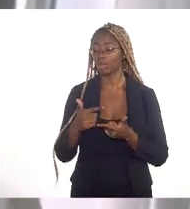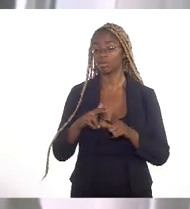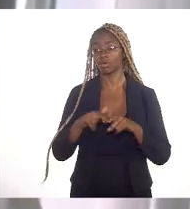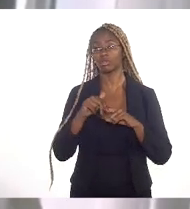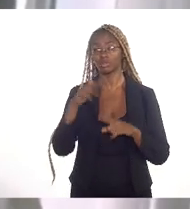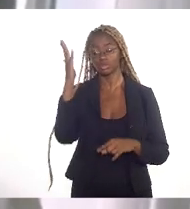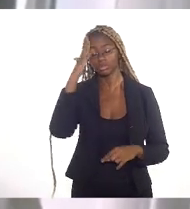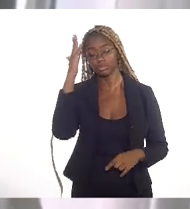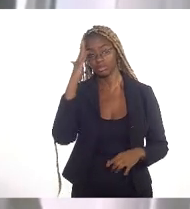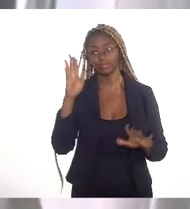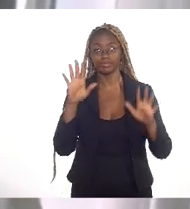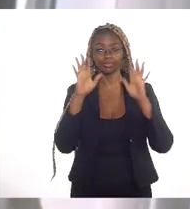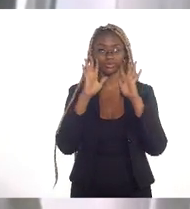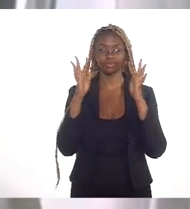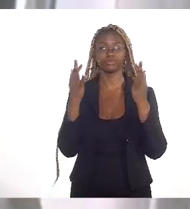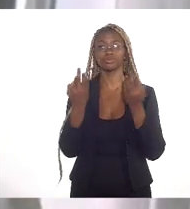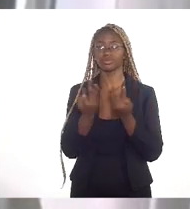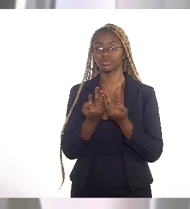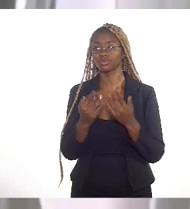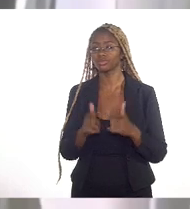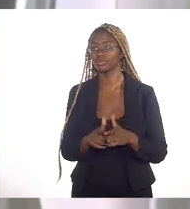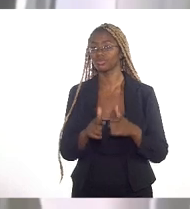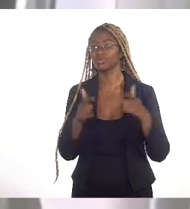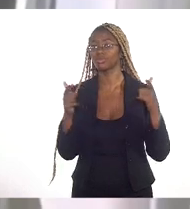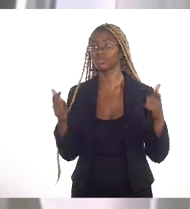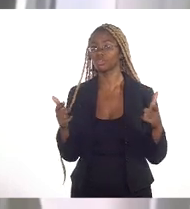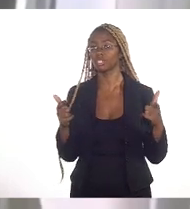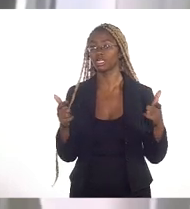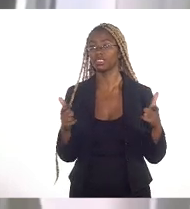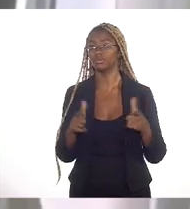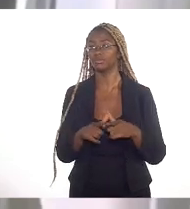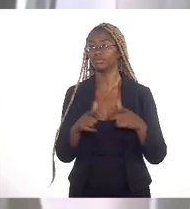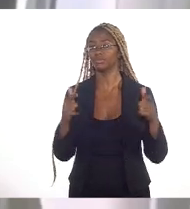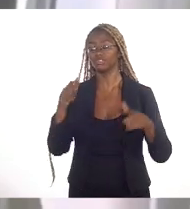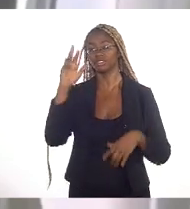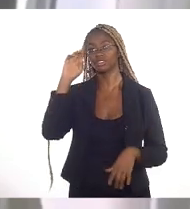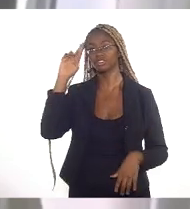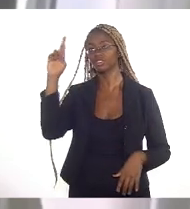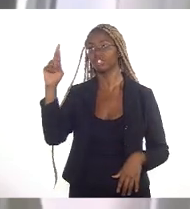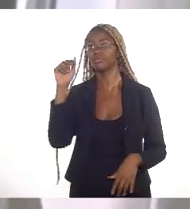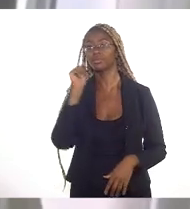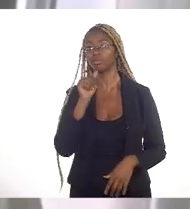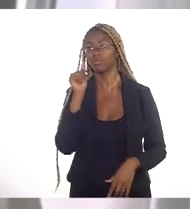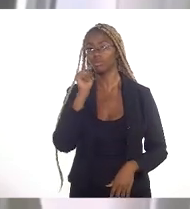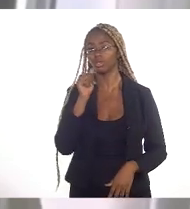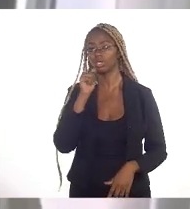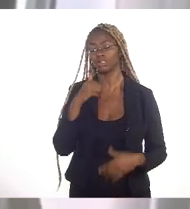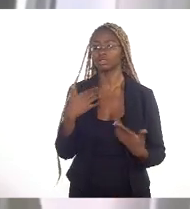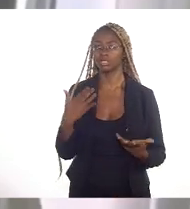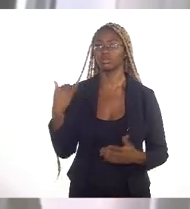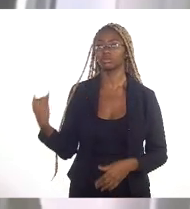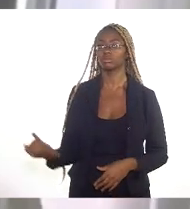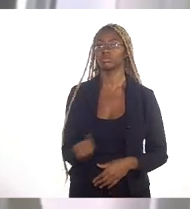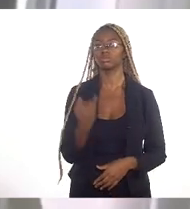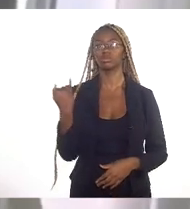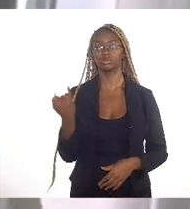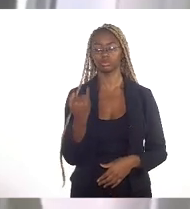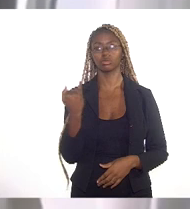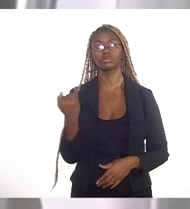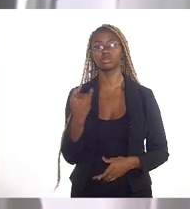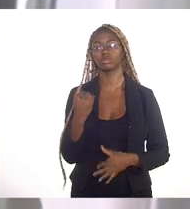famílias monoparentais são, na sua grande maioria, são chefiadas por mulheres. É muito importante, portanto,